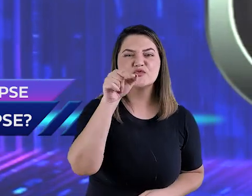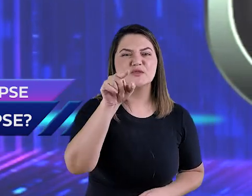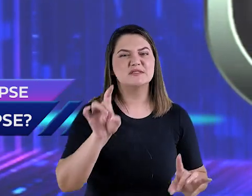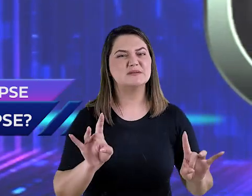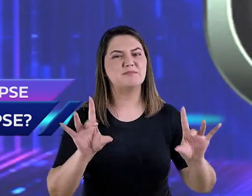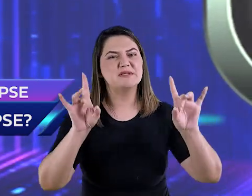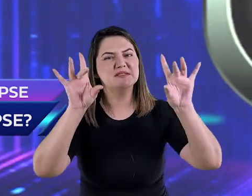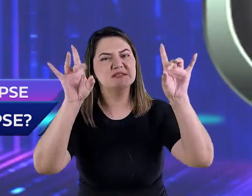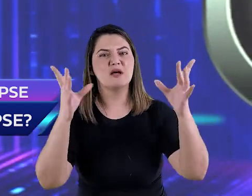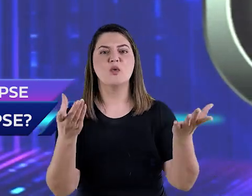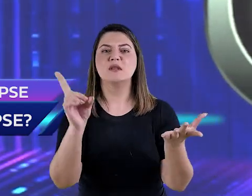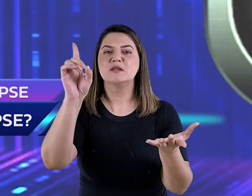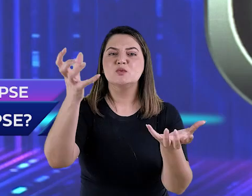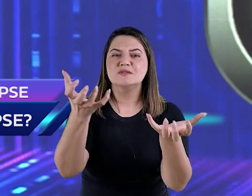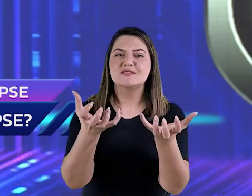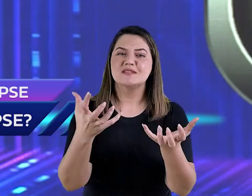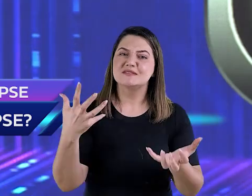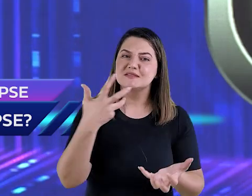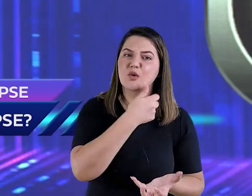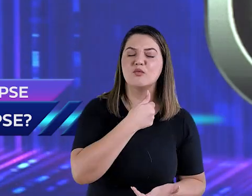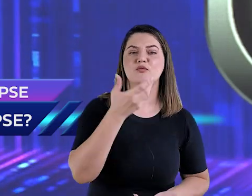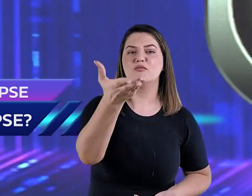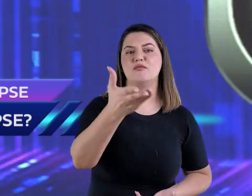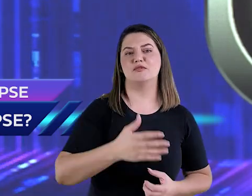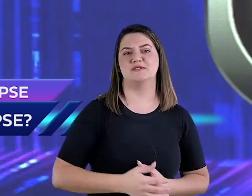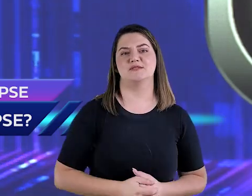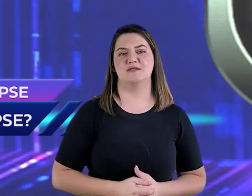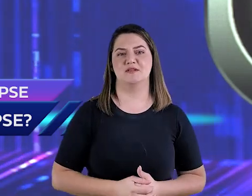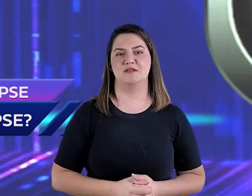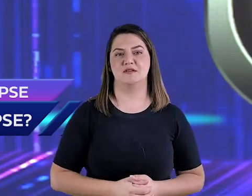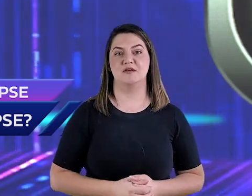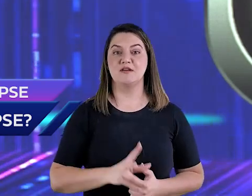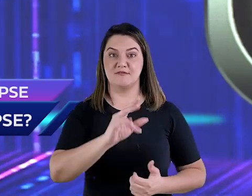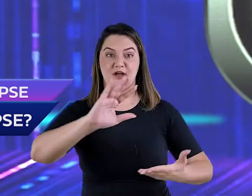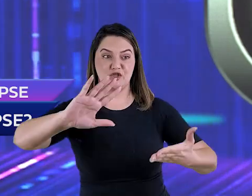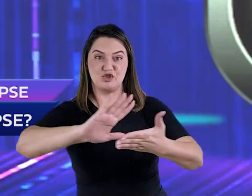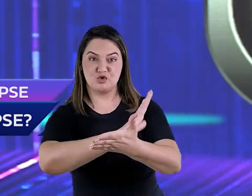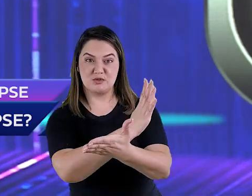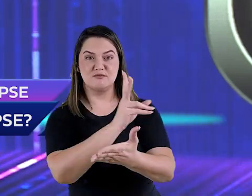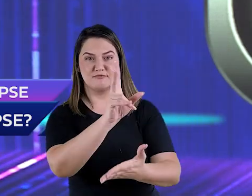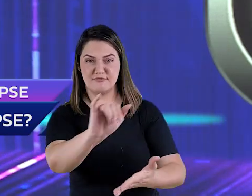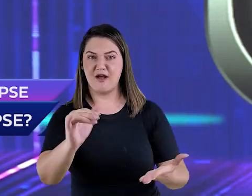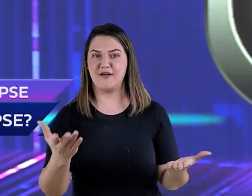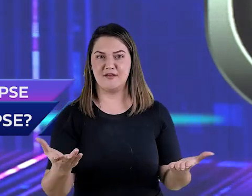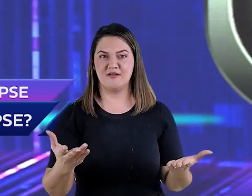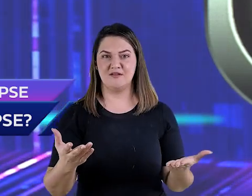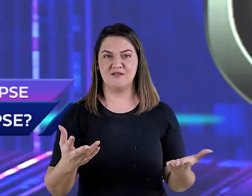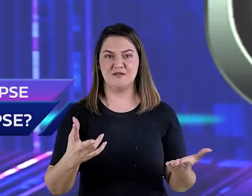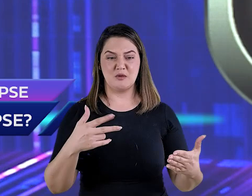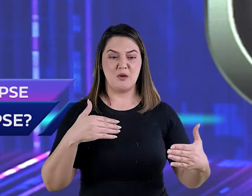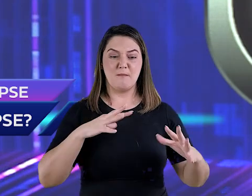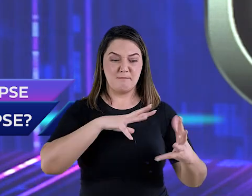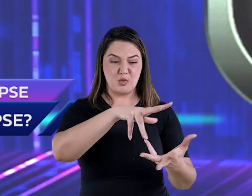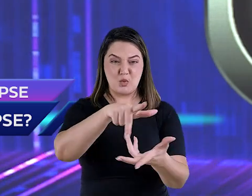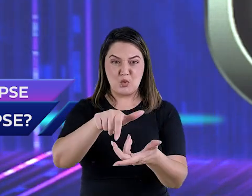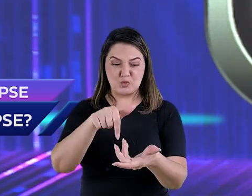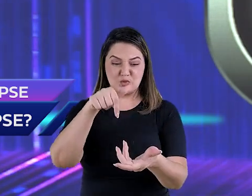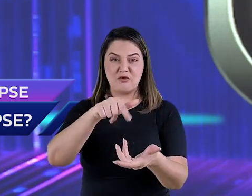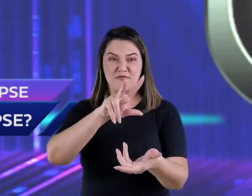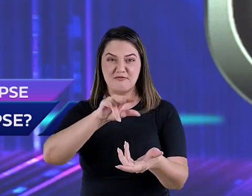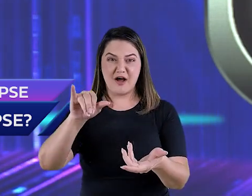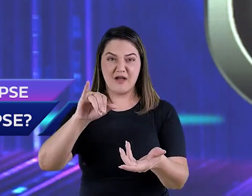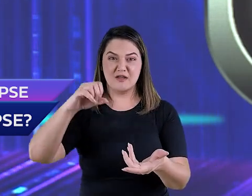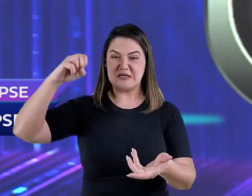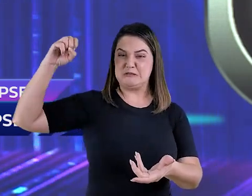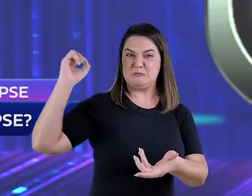você é especial e Deus quer te salvar. A destruição virá, a consumação final virá, É